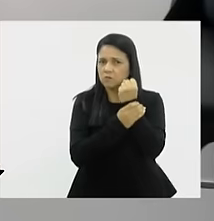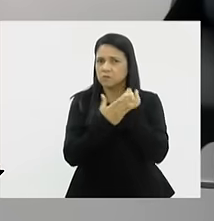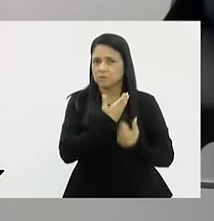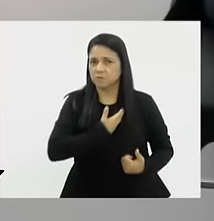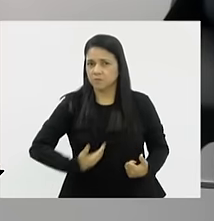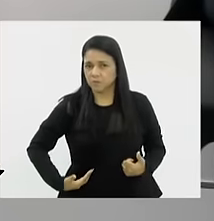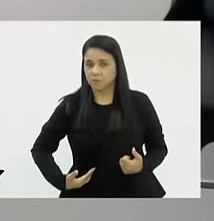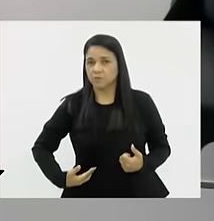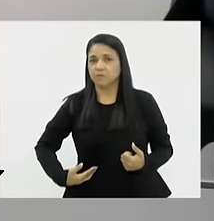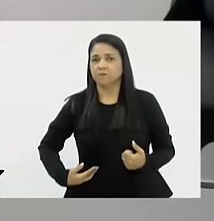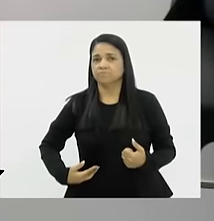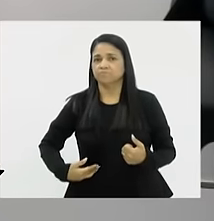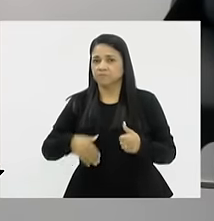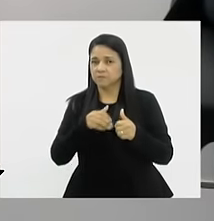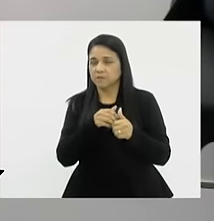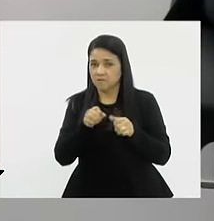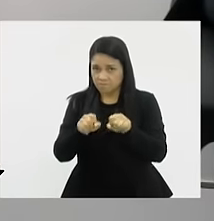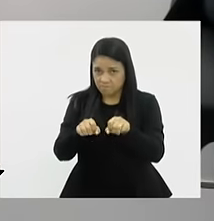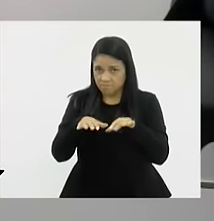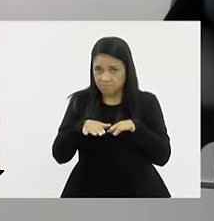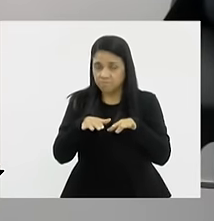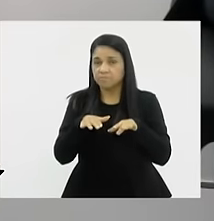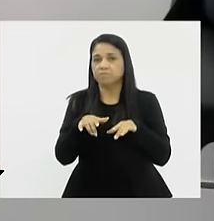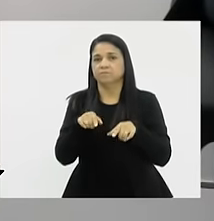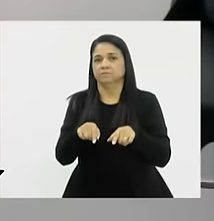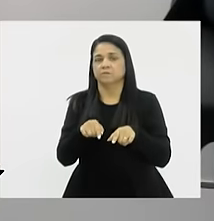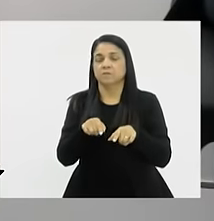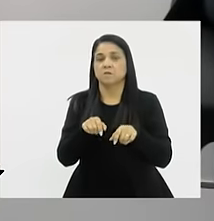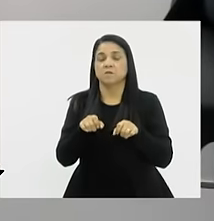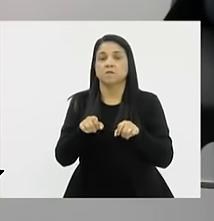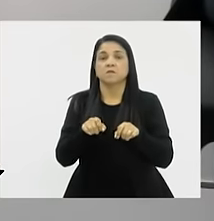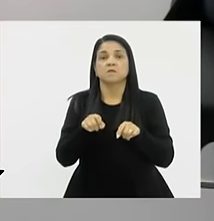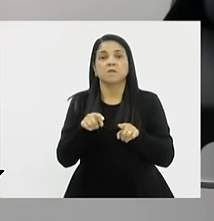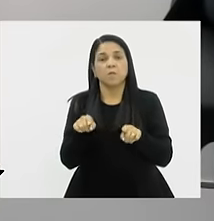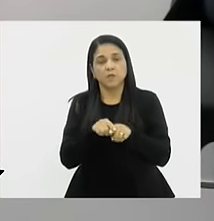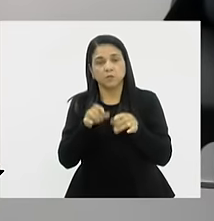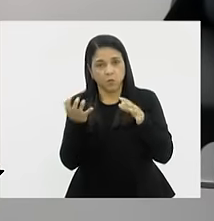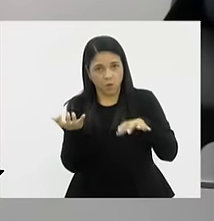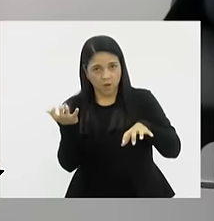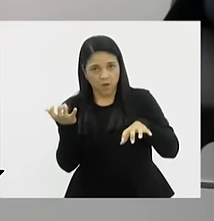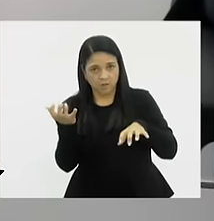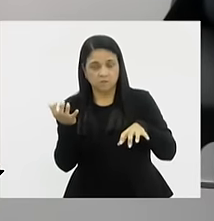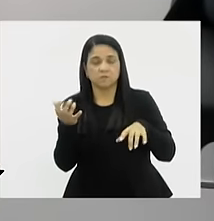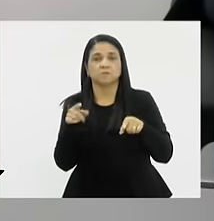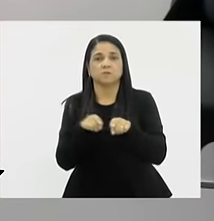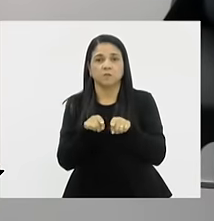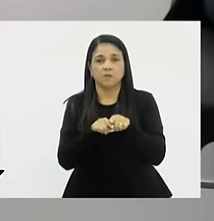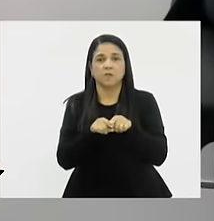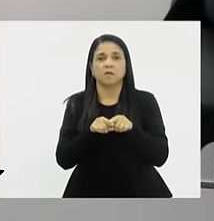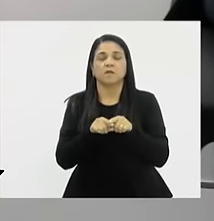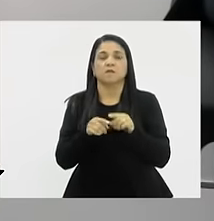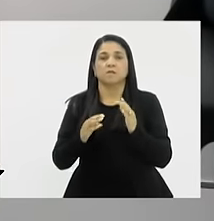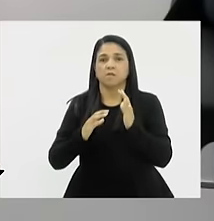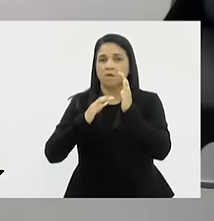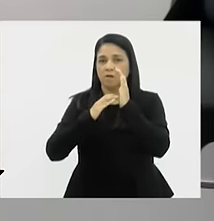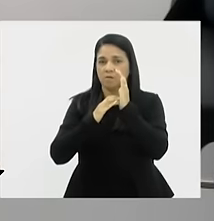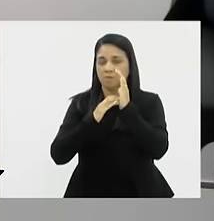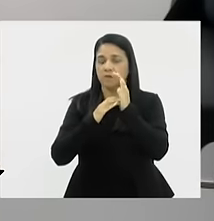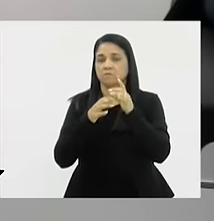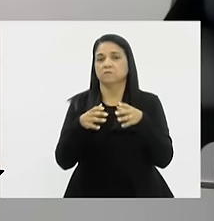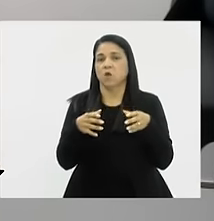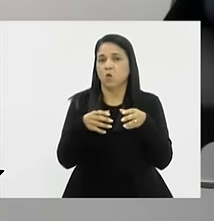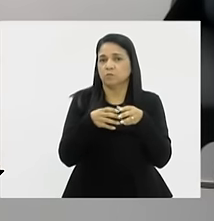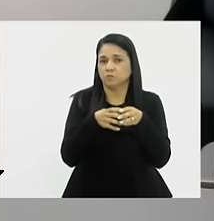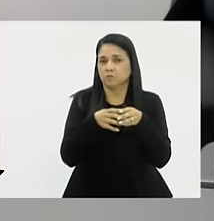na frente parlamentar da segurança pública do Congresso Nacional e também na Câmara, na Comissão da Segurança